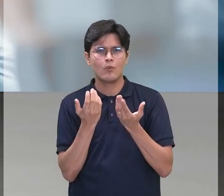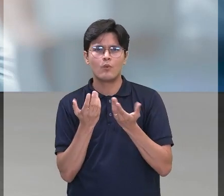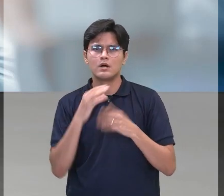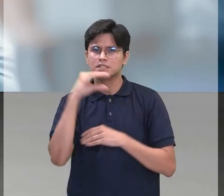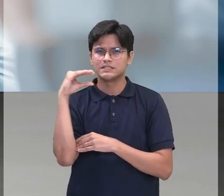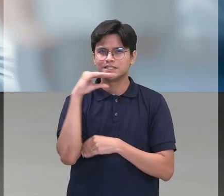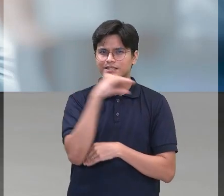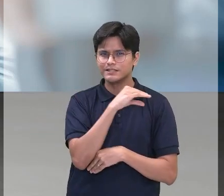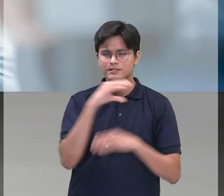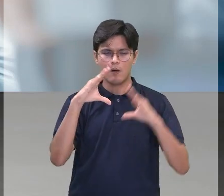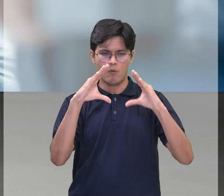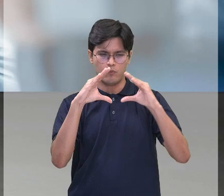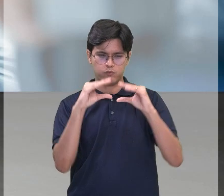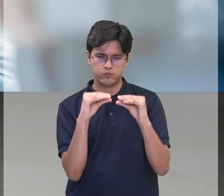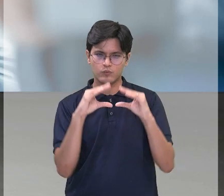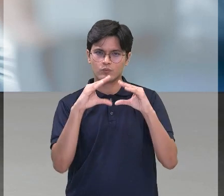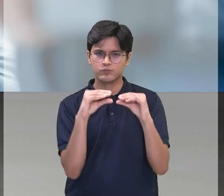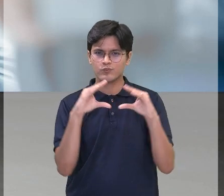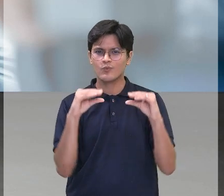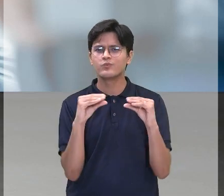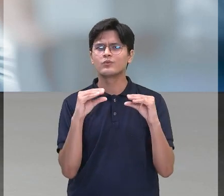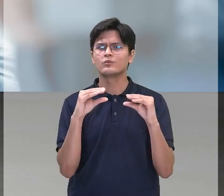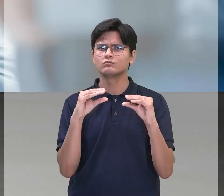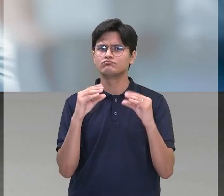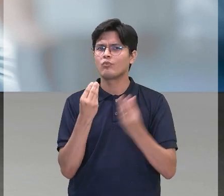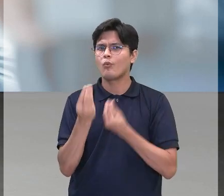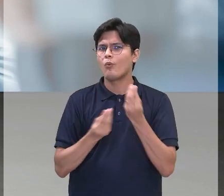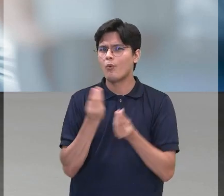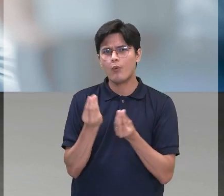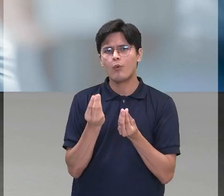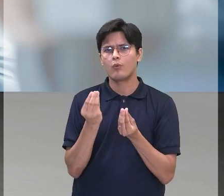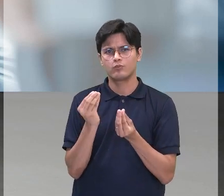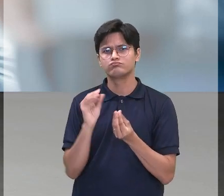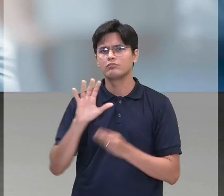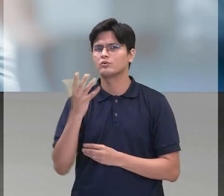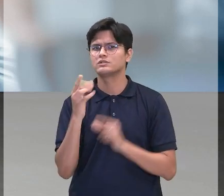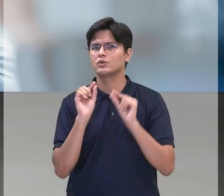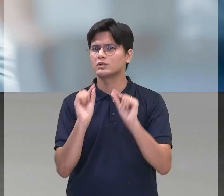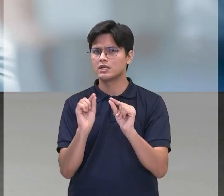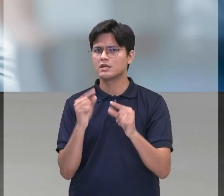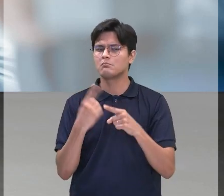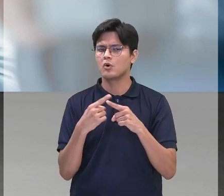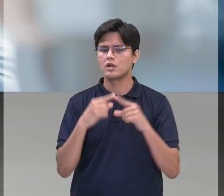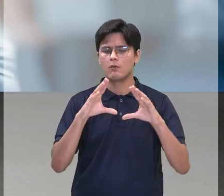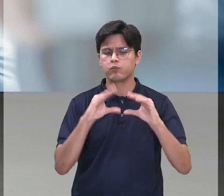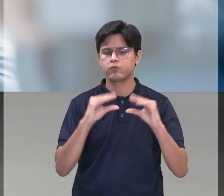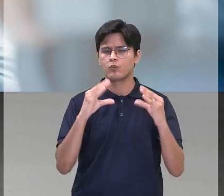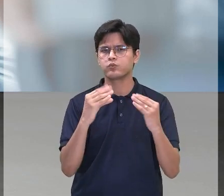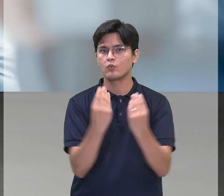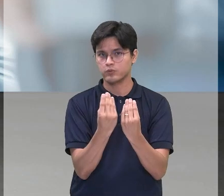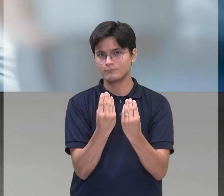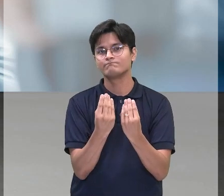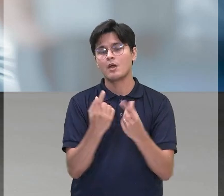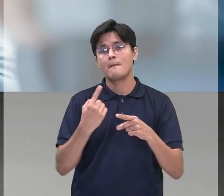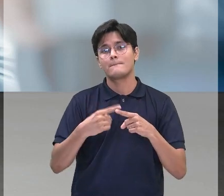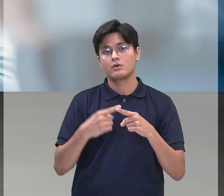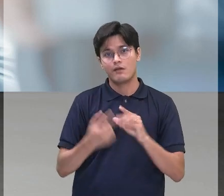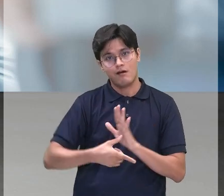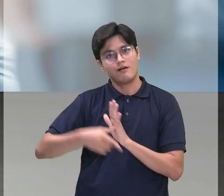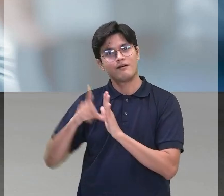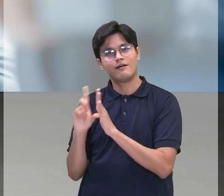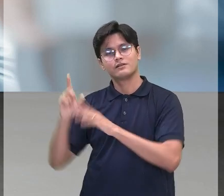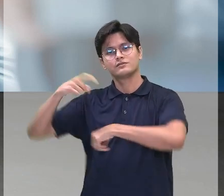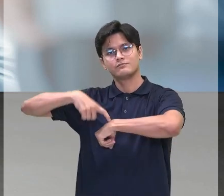gente aperta assim, ele está fofinho, o que aconteceu ali? Né? Por que ele está daquele jeito? No momento do preparo daquele pão,